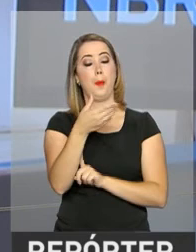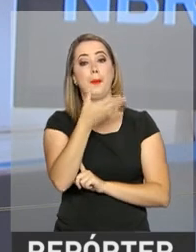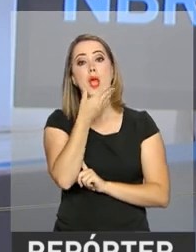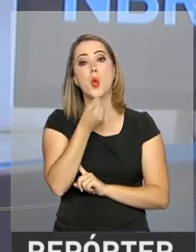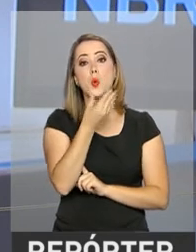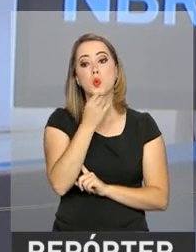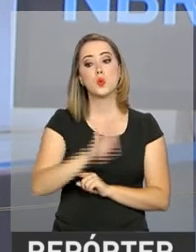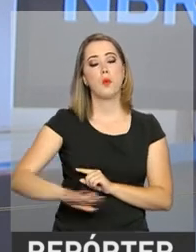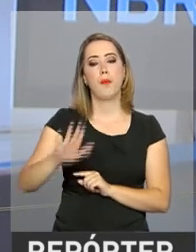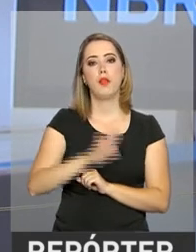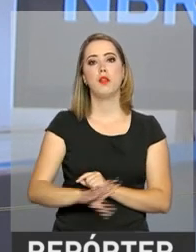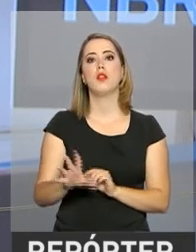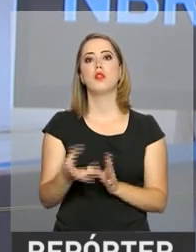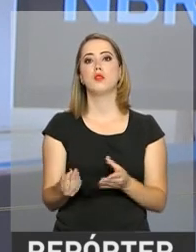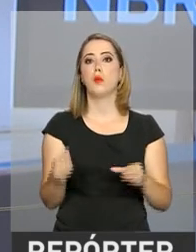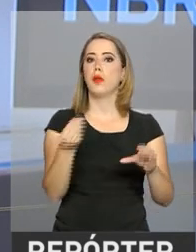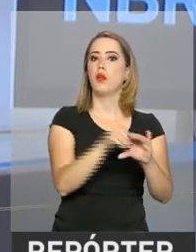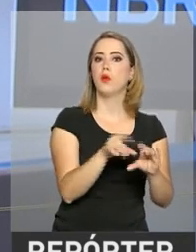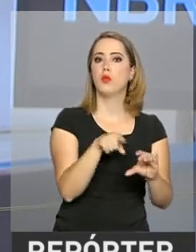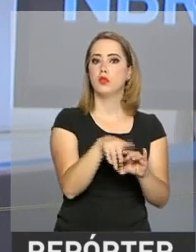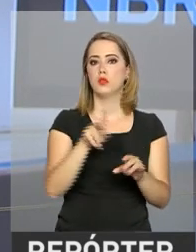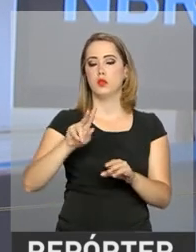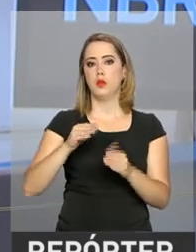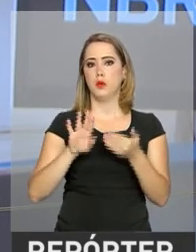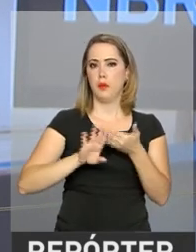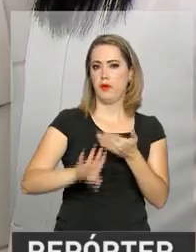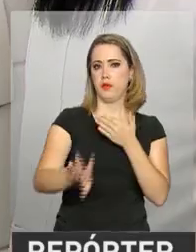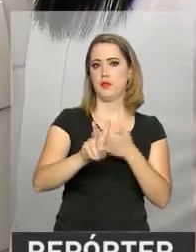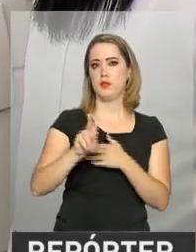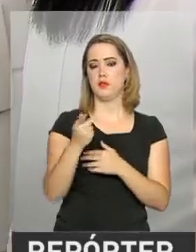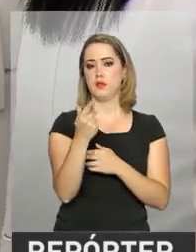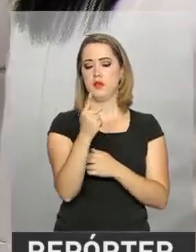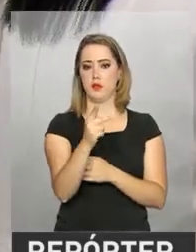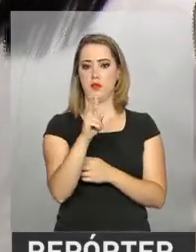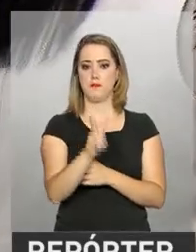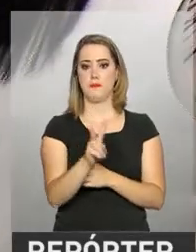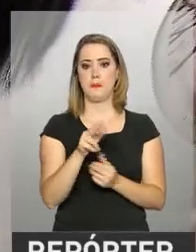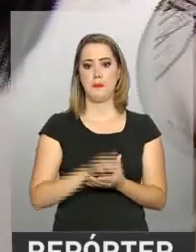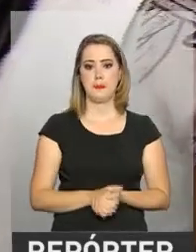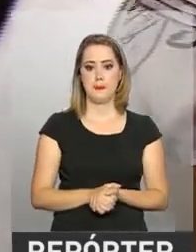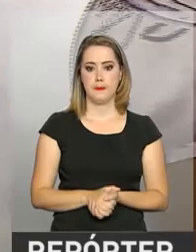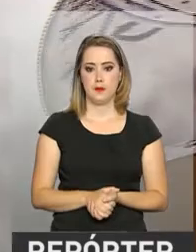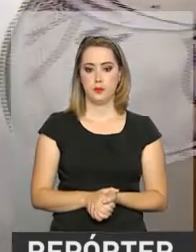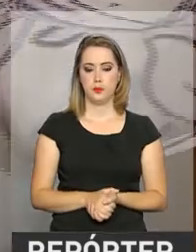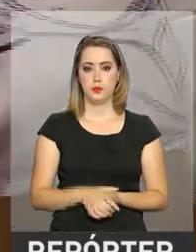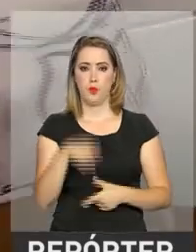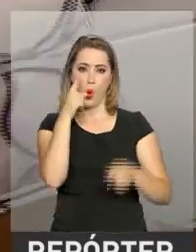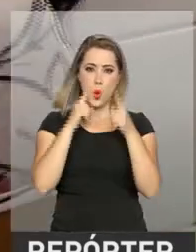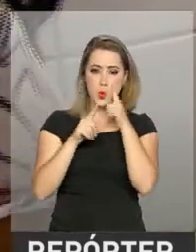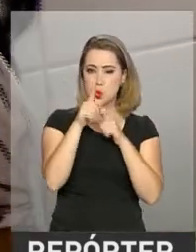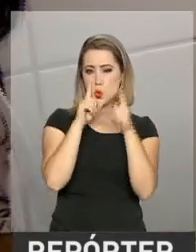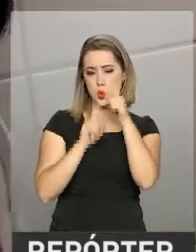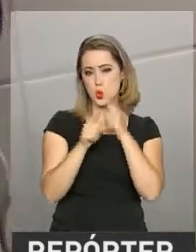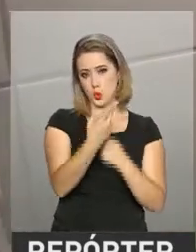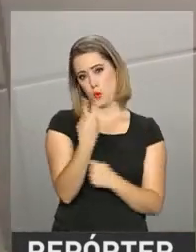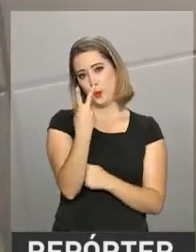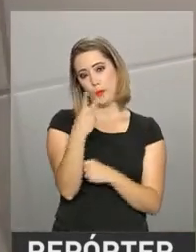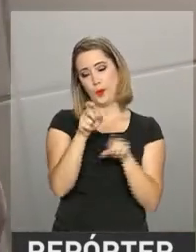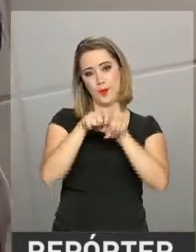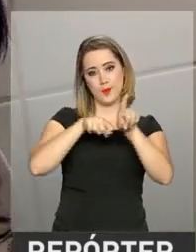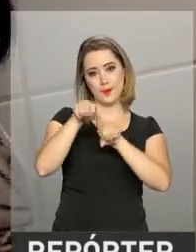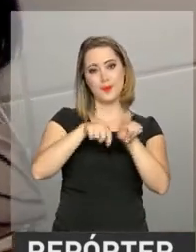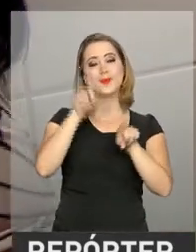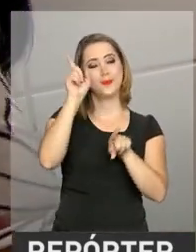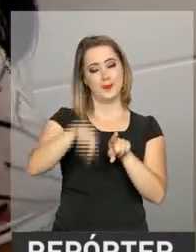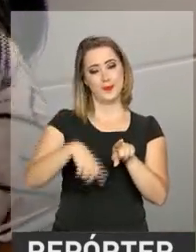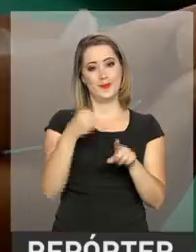incluídos na vacinação contra o HPV. O choro de Felipe, de apenas 2 meses, é